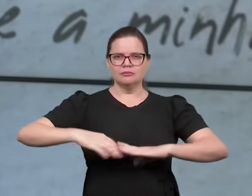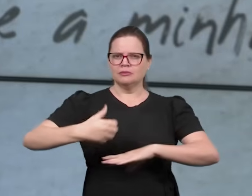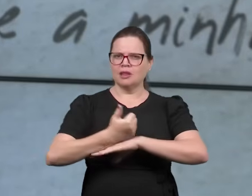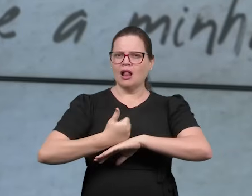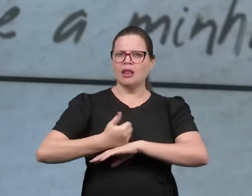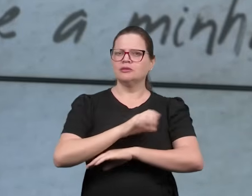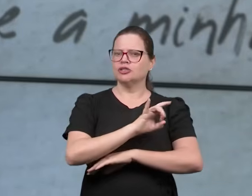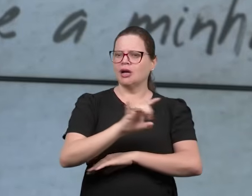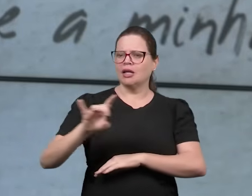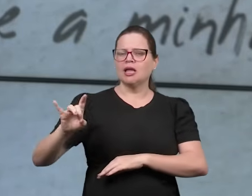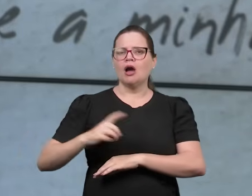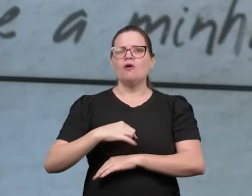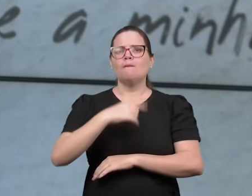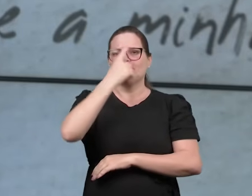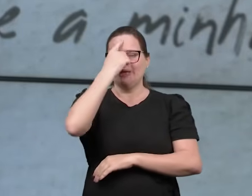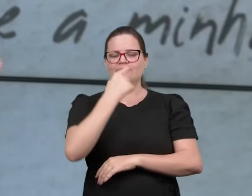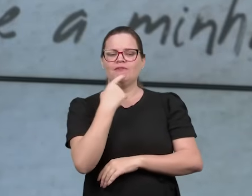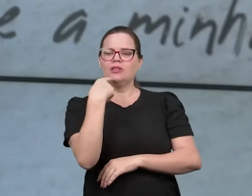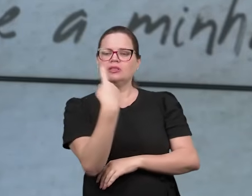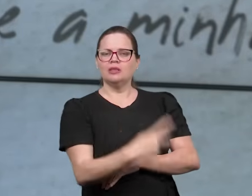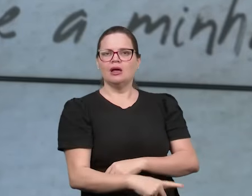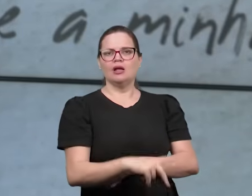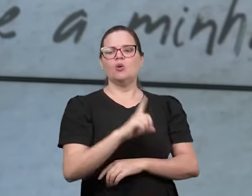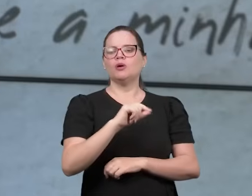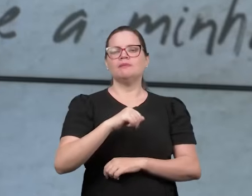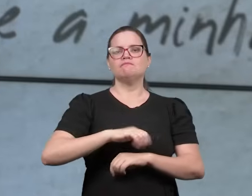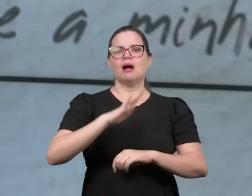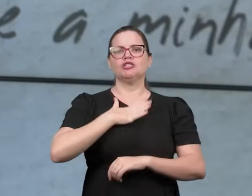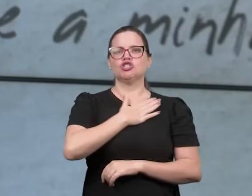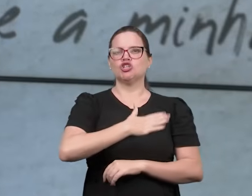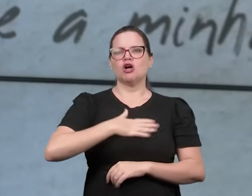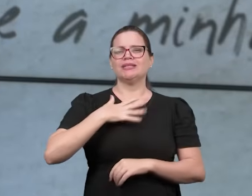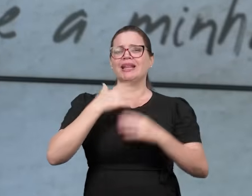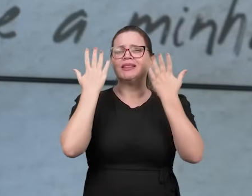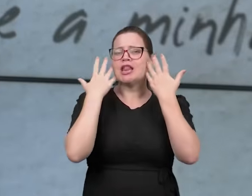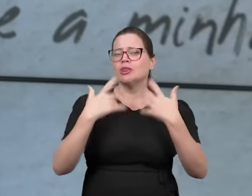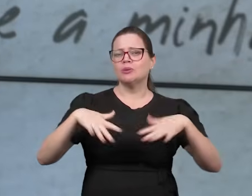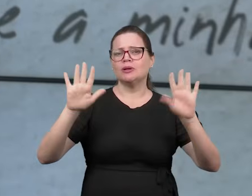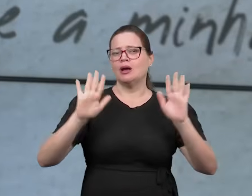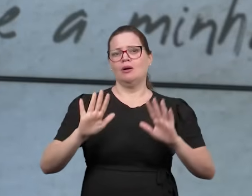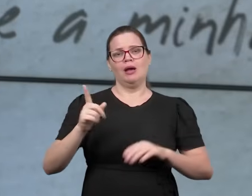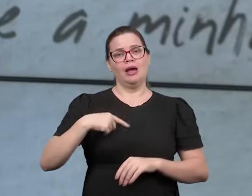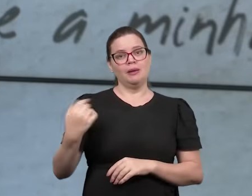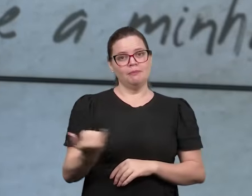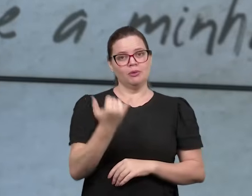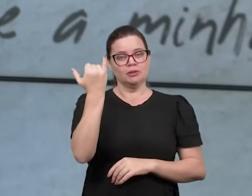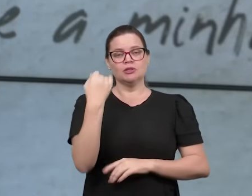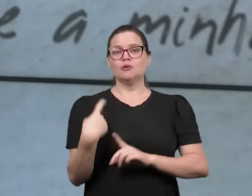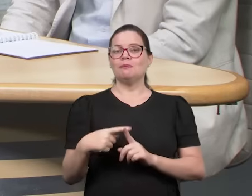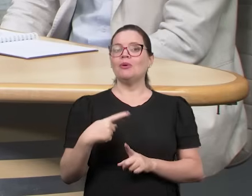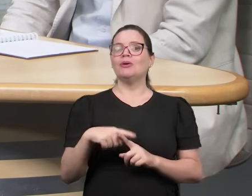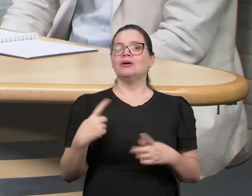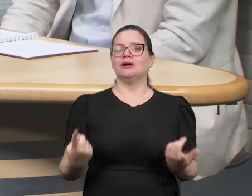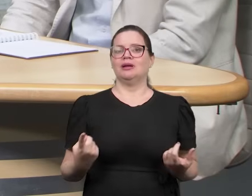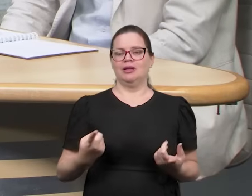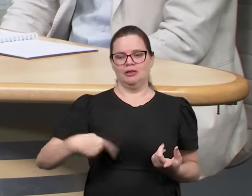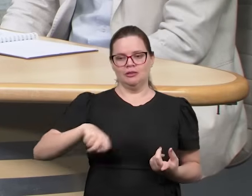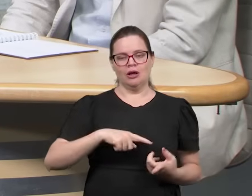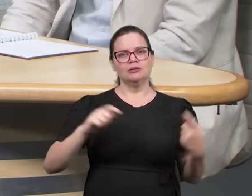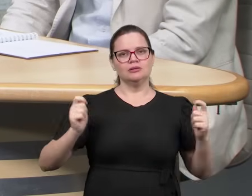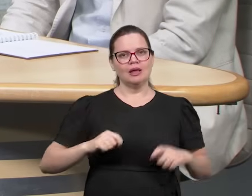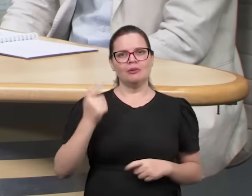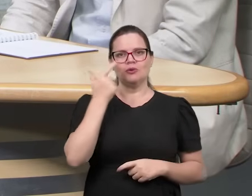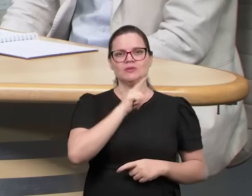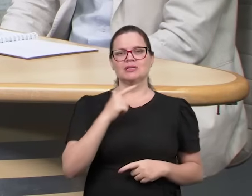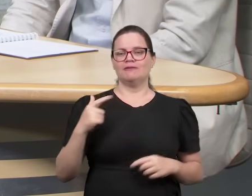as inclinações dele, as aptidões dele, que são tão importantes, até para a pessoa ser feliz, né? Sim. Então a gente vê aqui, assim, 3